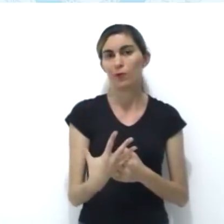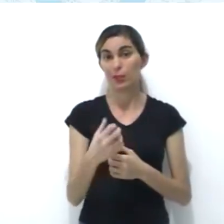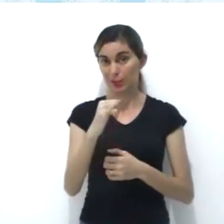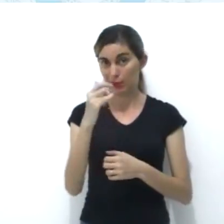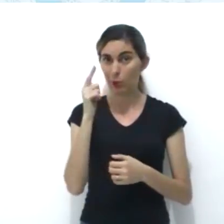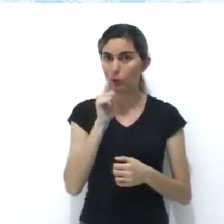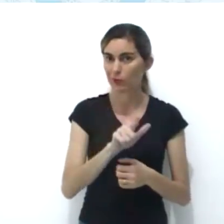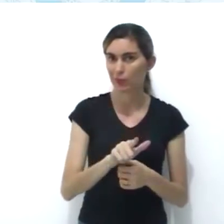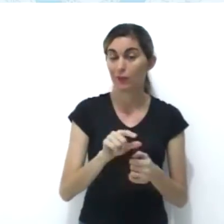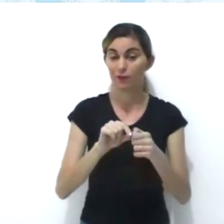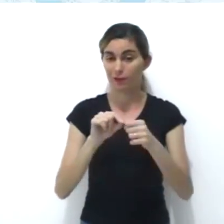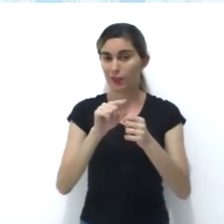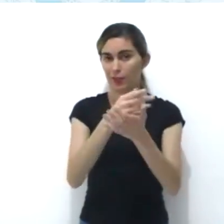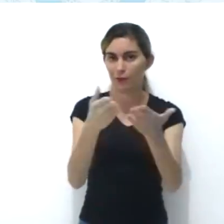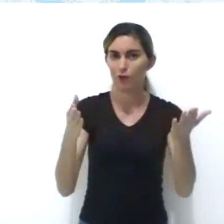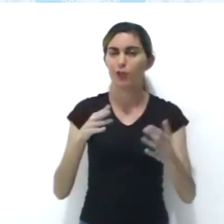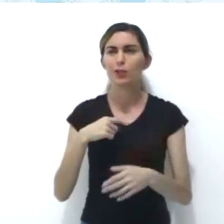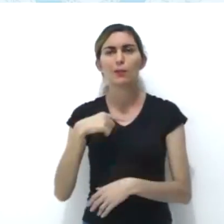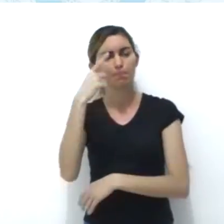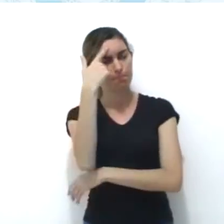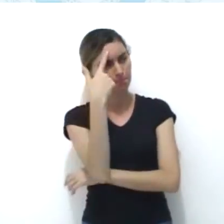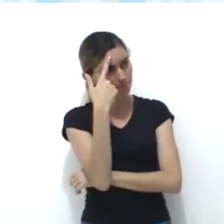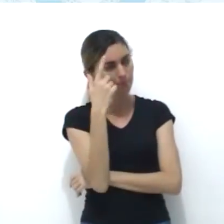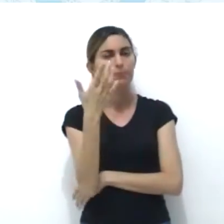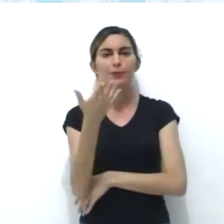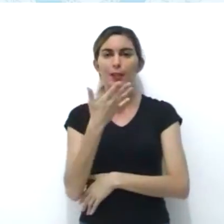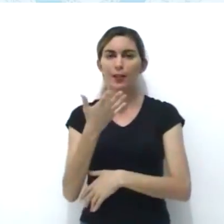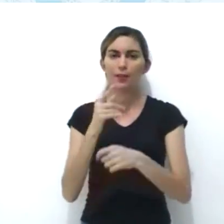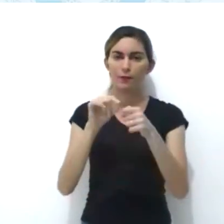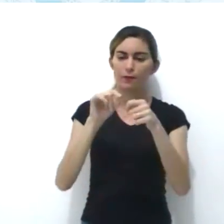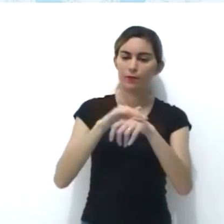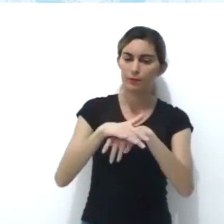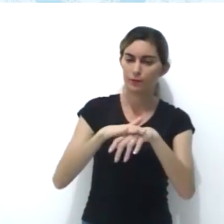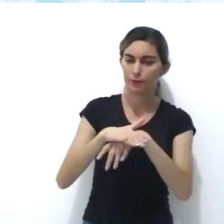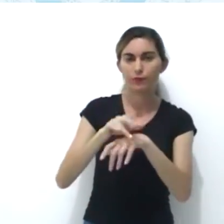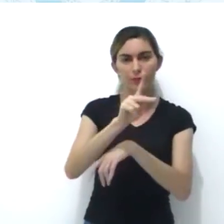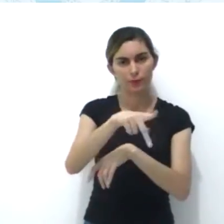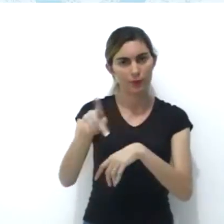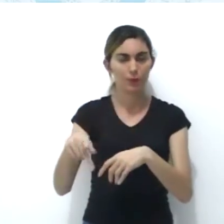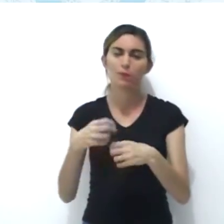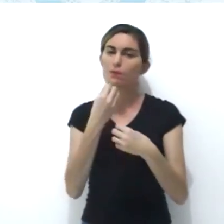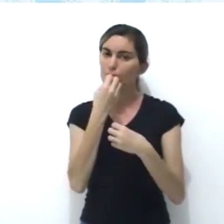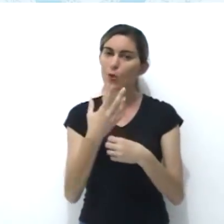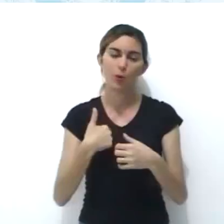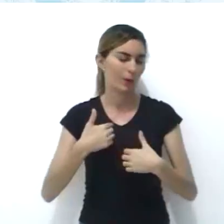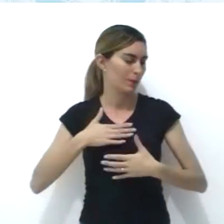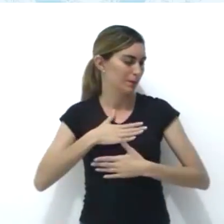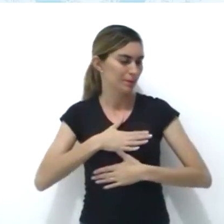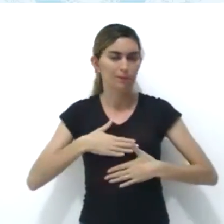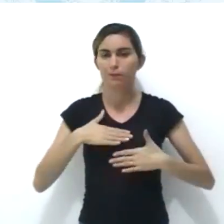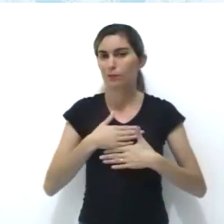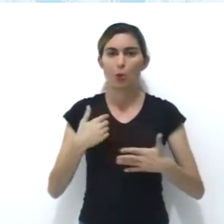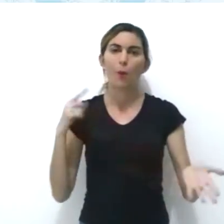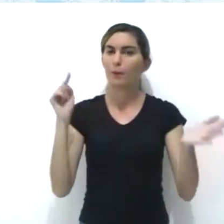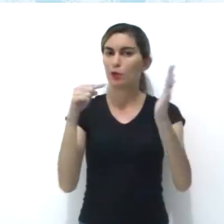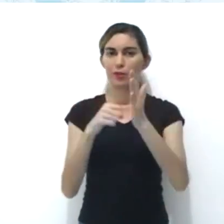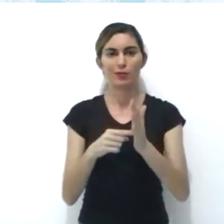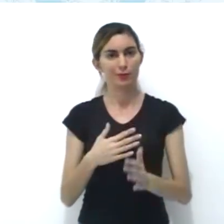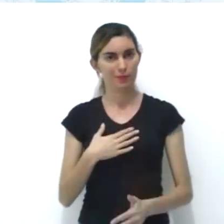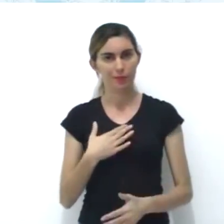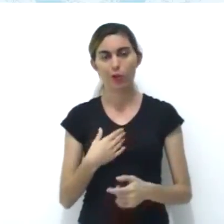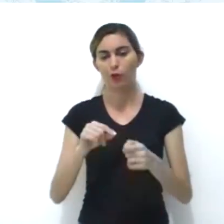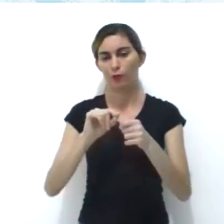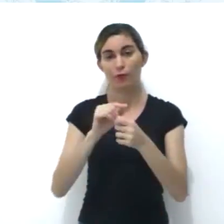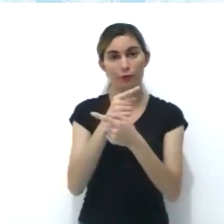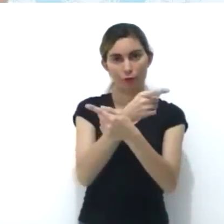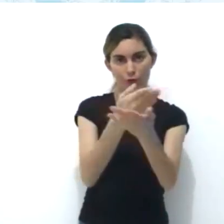bom, se eu conseguir fazer você ficar inquieto, querer falar com seu professor para fazer ciências, estou satisfeita, atingi meu